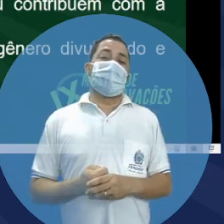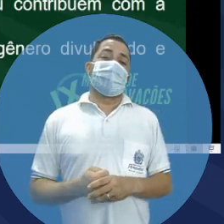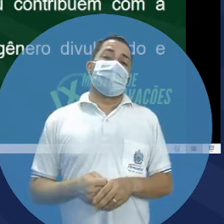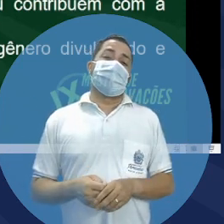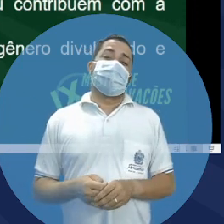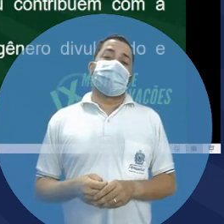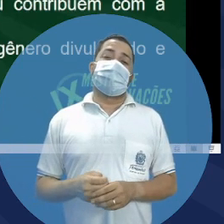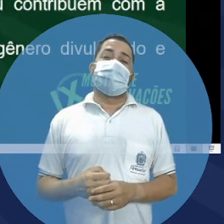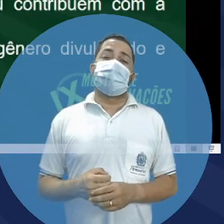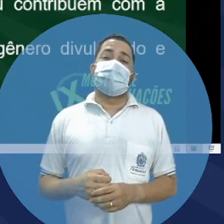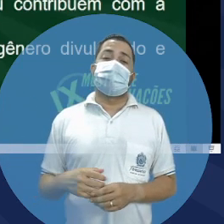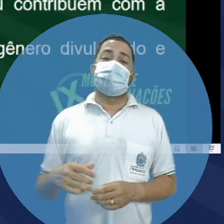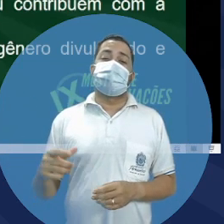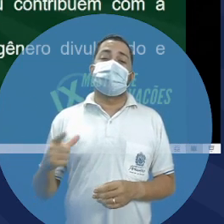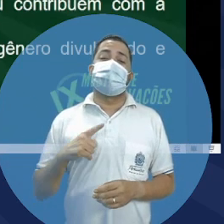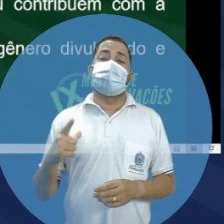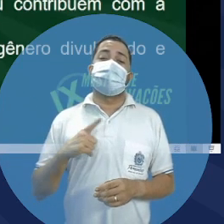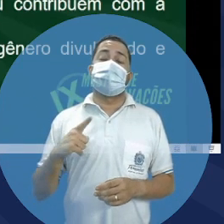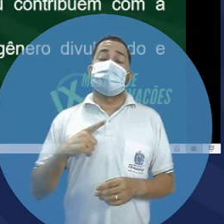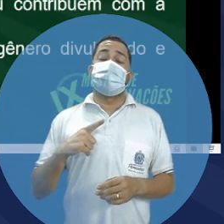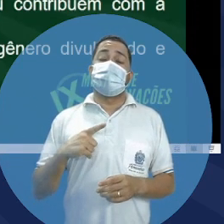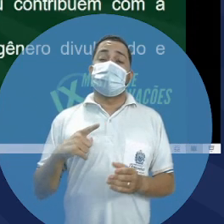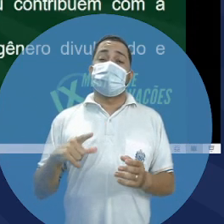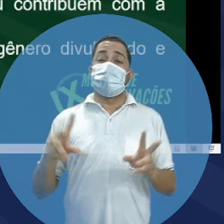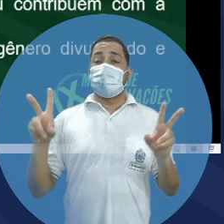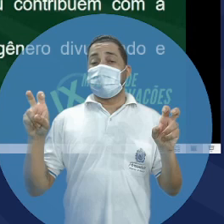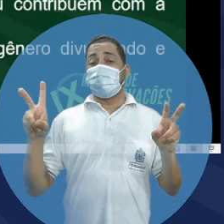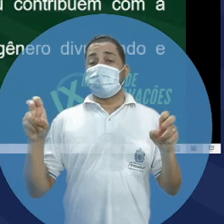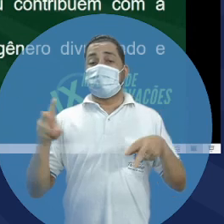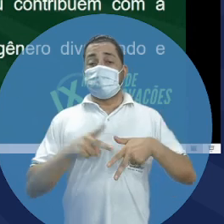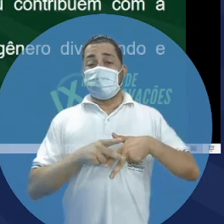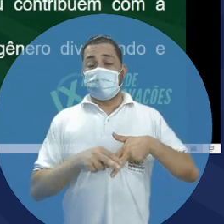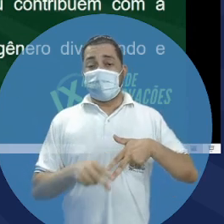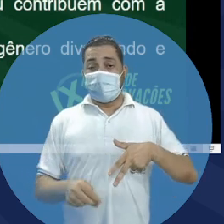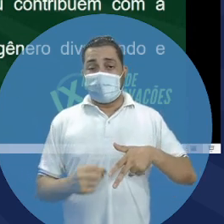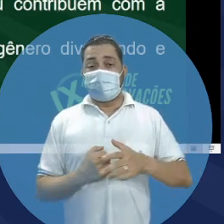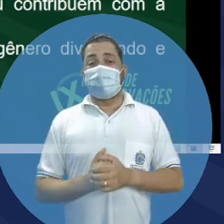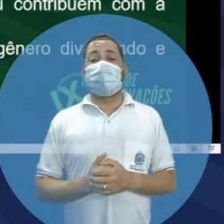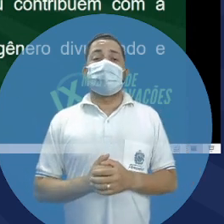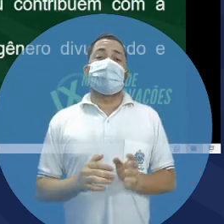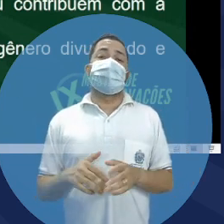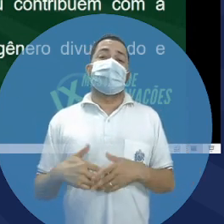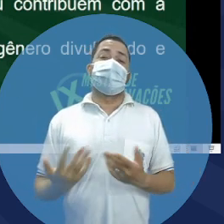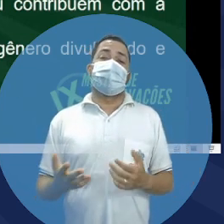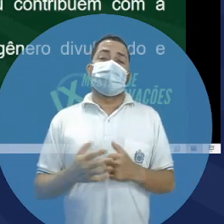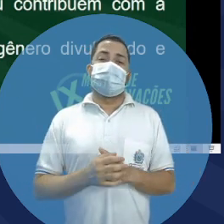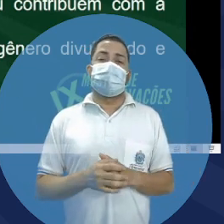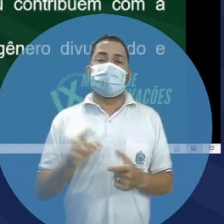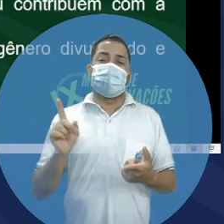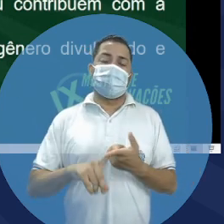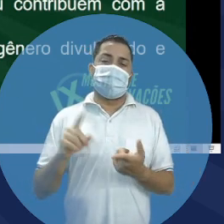que contemple essa temática de gênero, no intuito de também ter